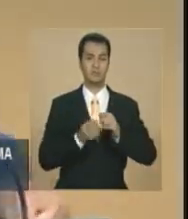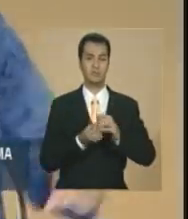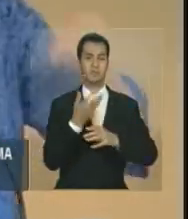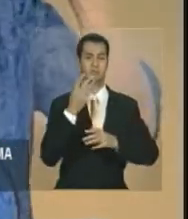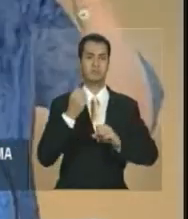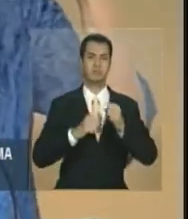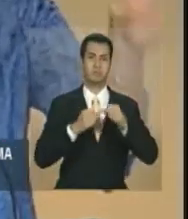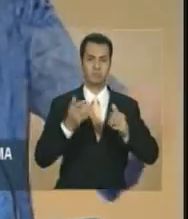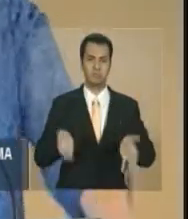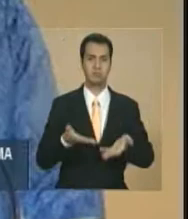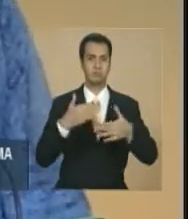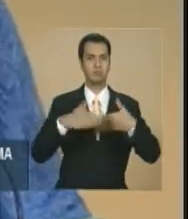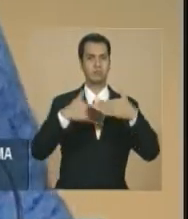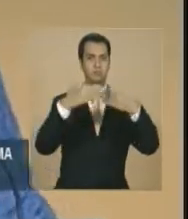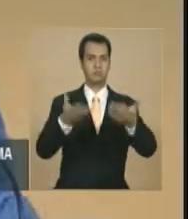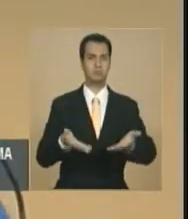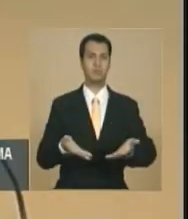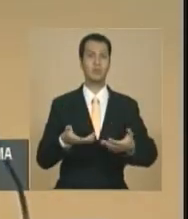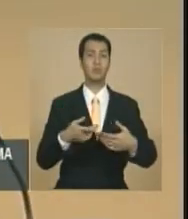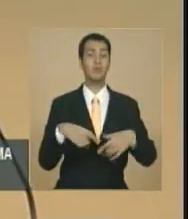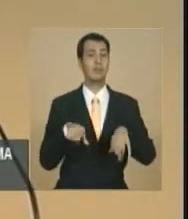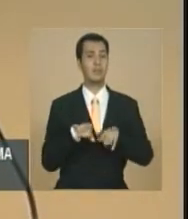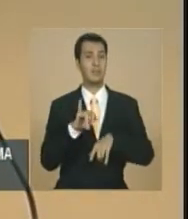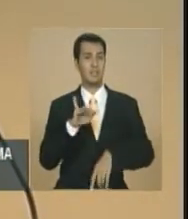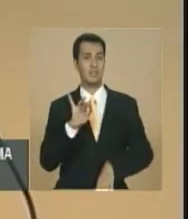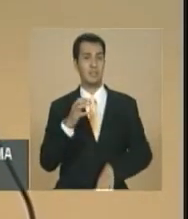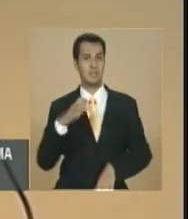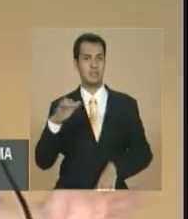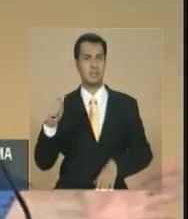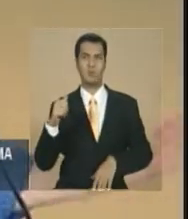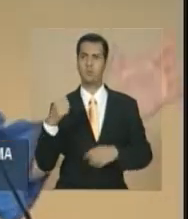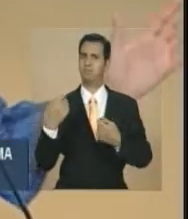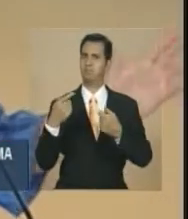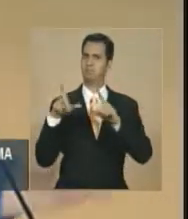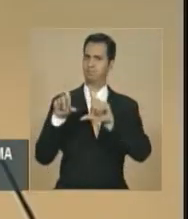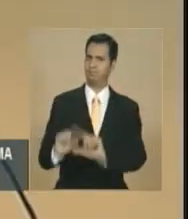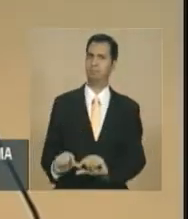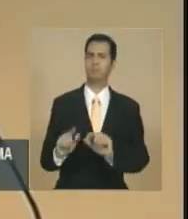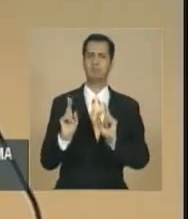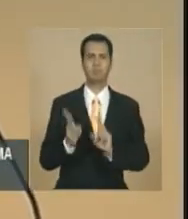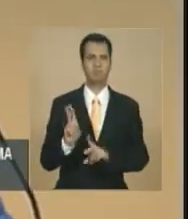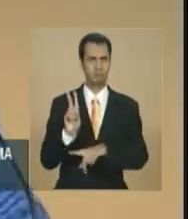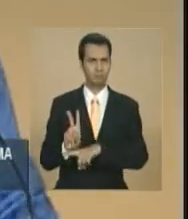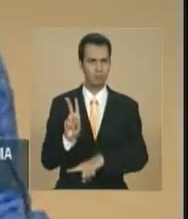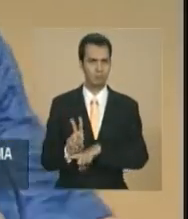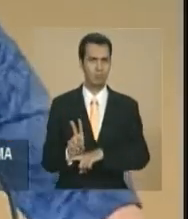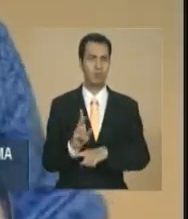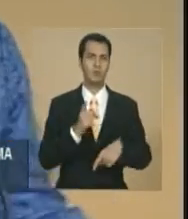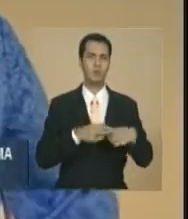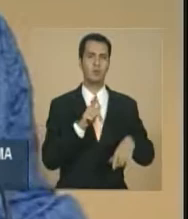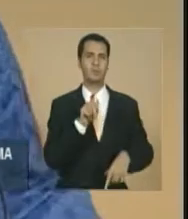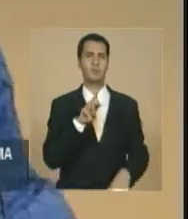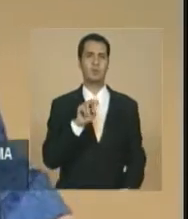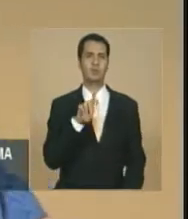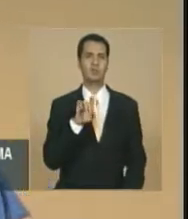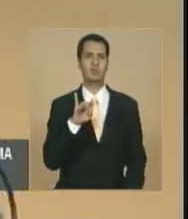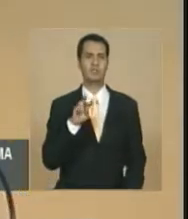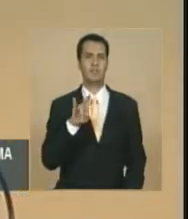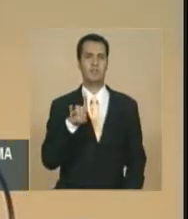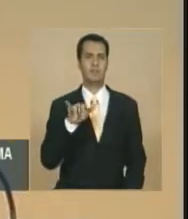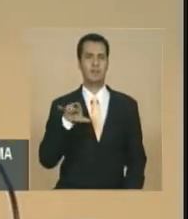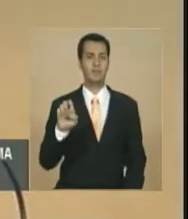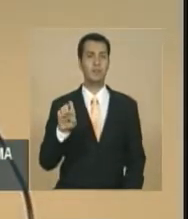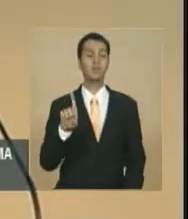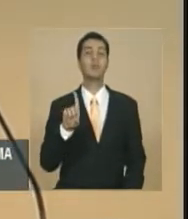de ter capacidade de crescer sem gerar inflação, porque a produtividade está lá debaixo da inflação